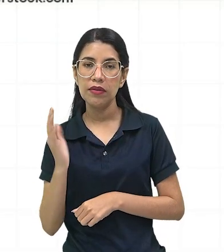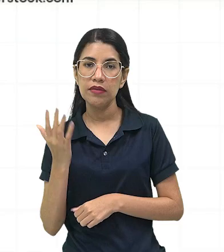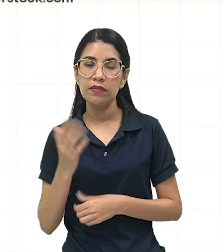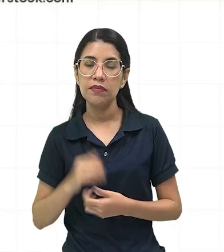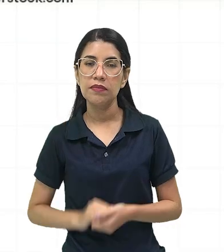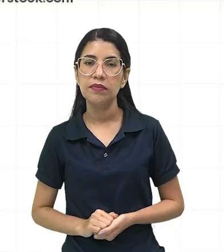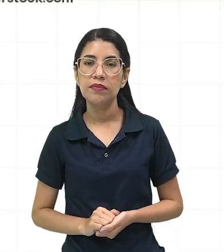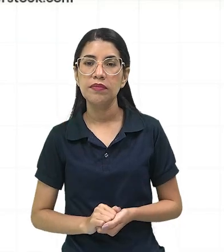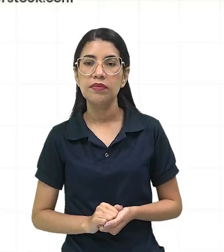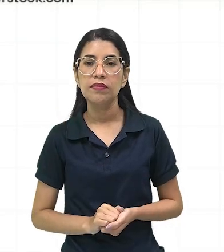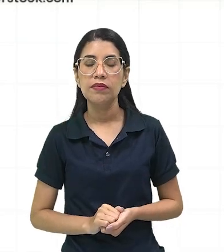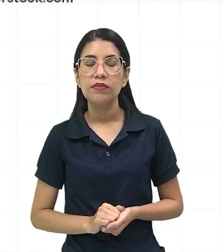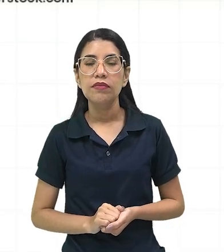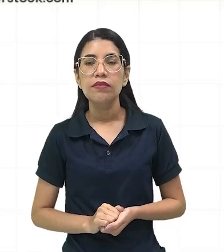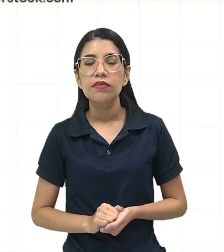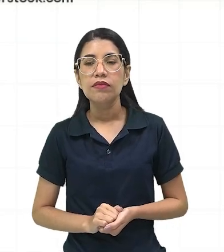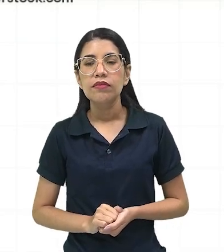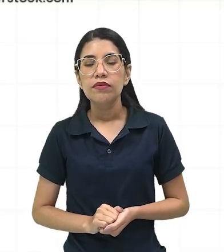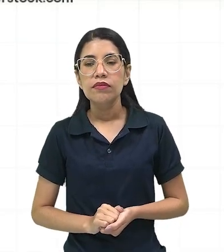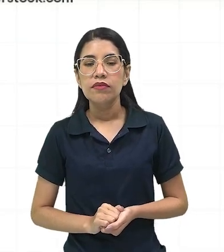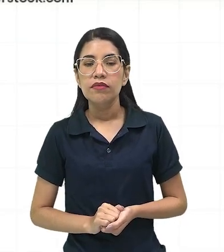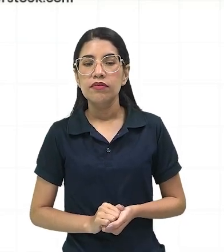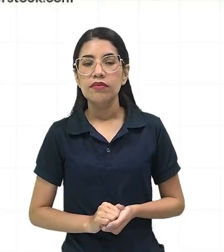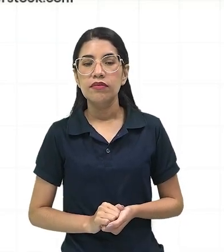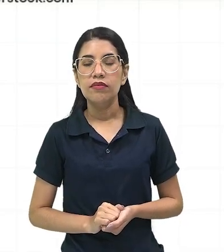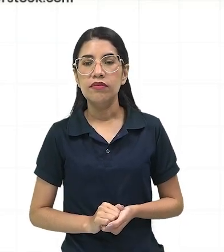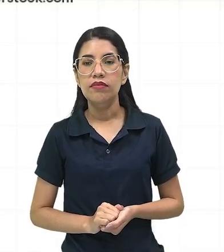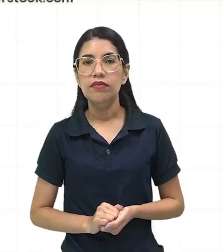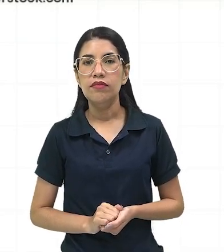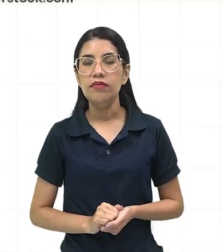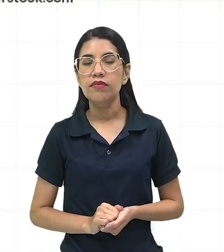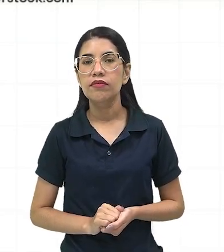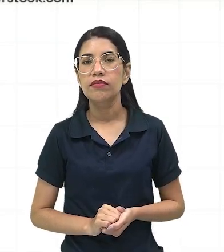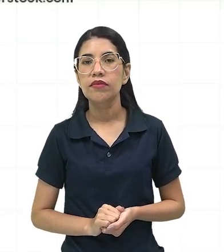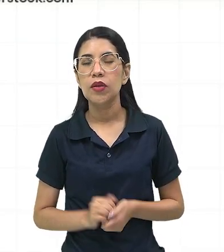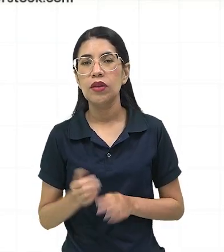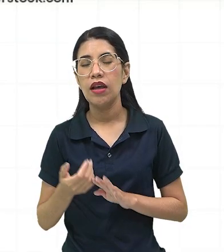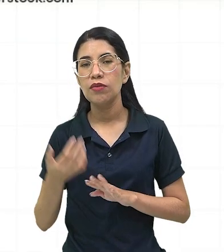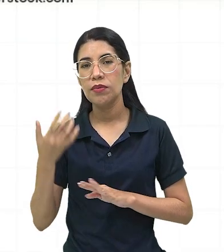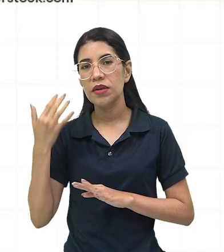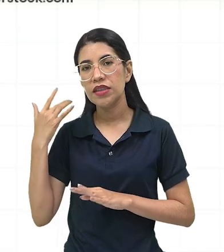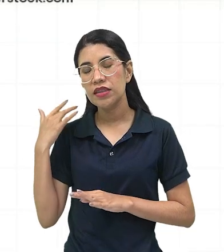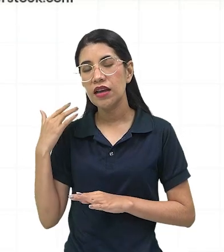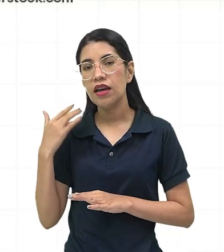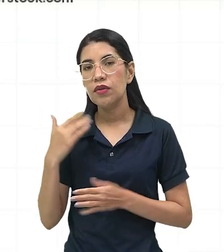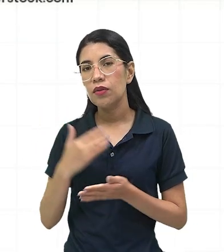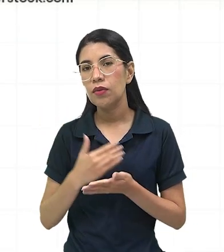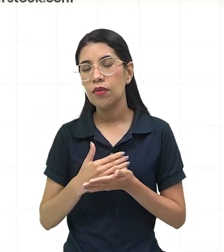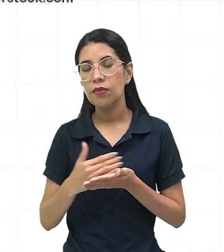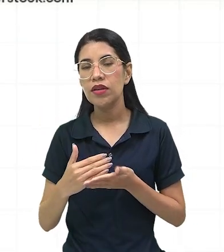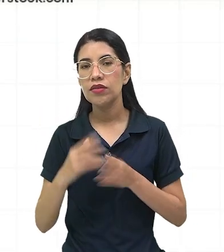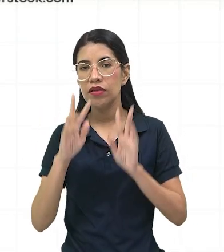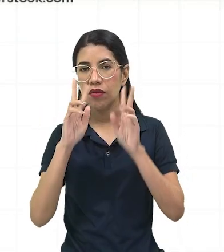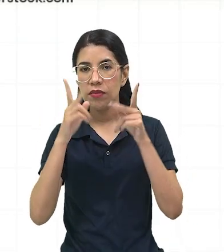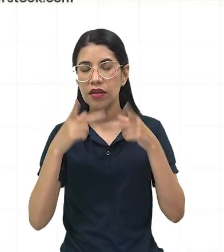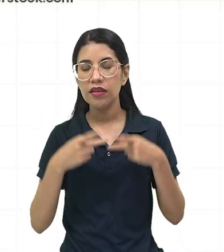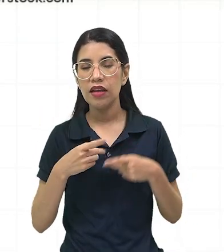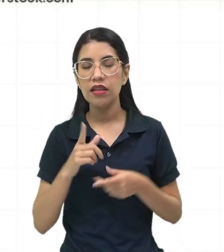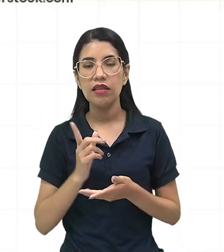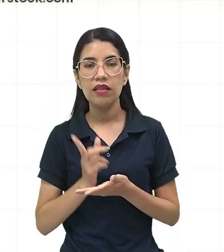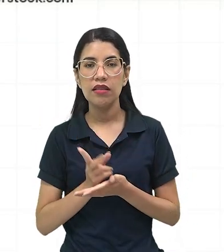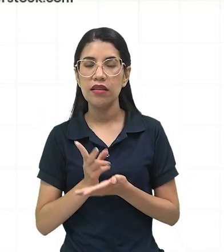Ok? Então, desde o início da humanidade, o ser humano se confrontou sobre